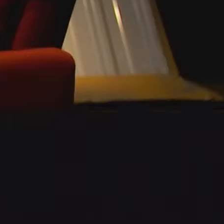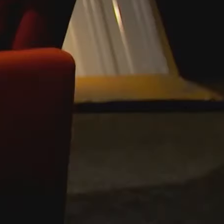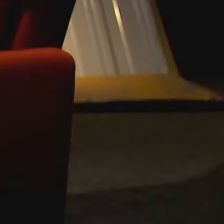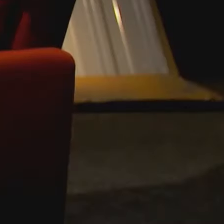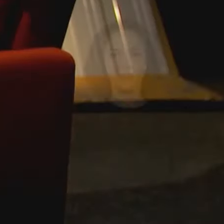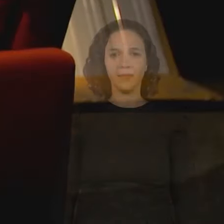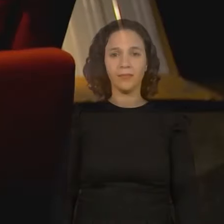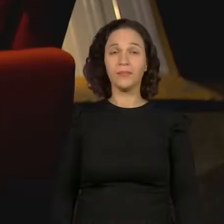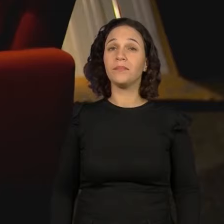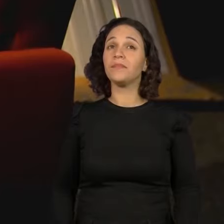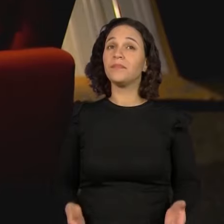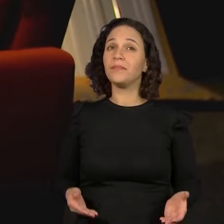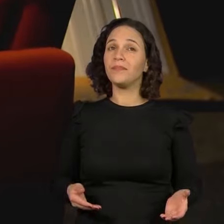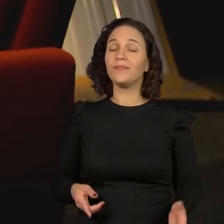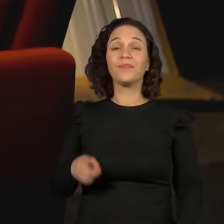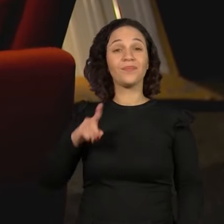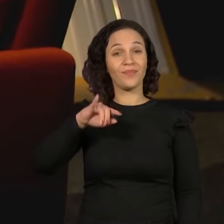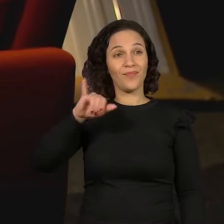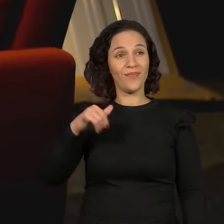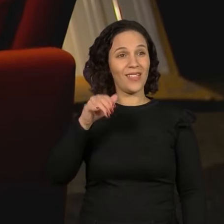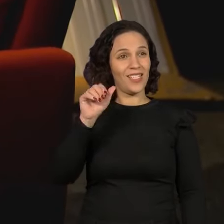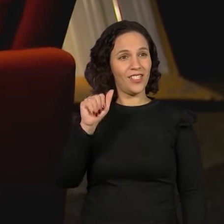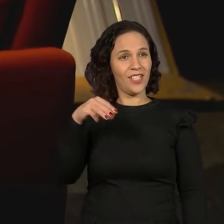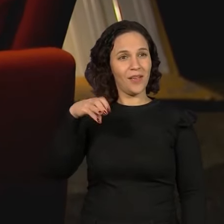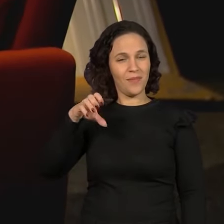o tal do James web